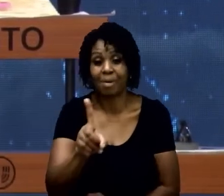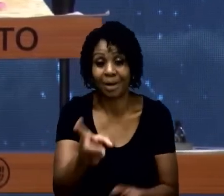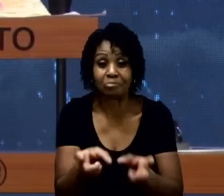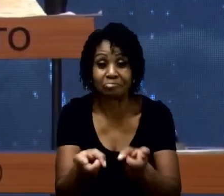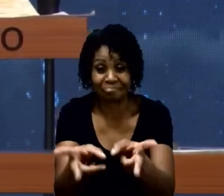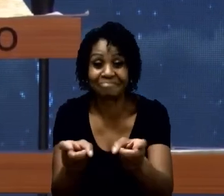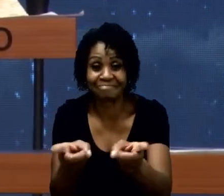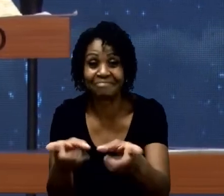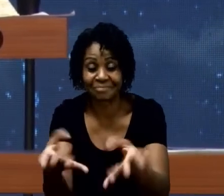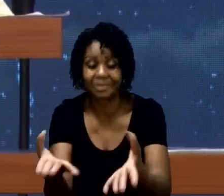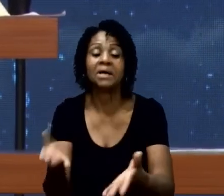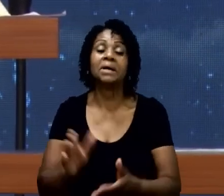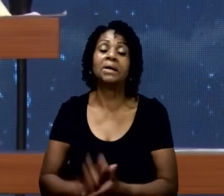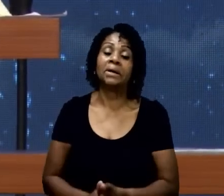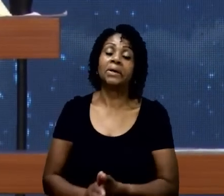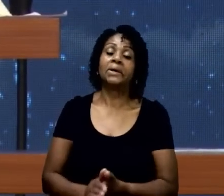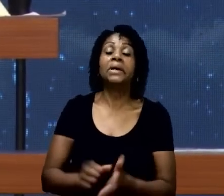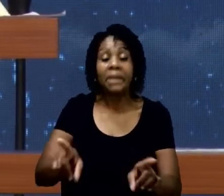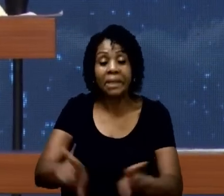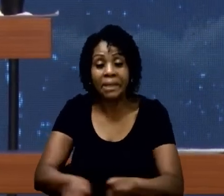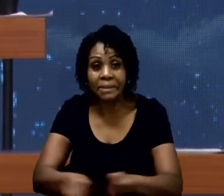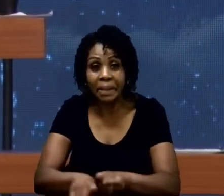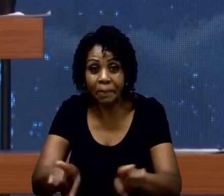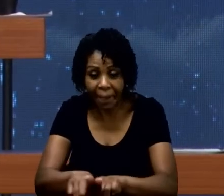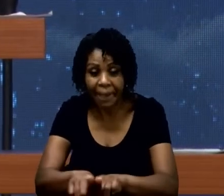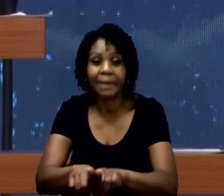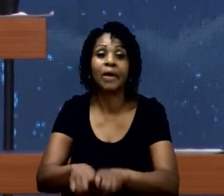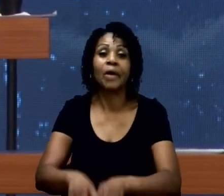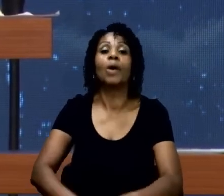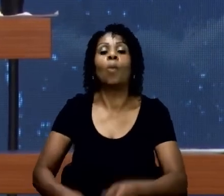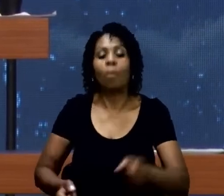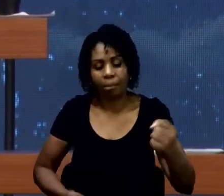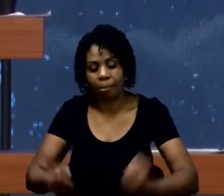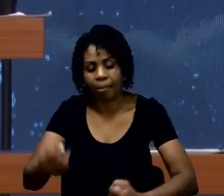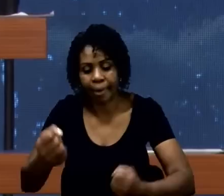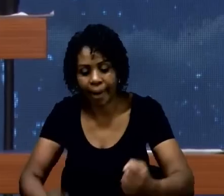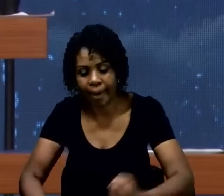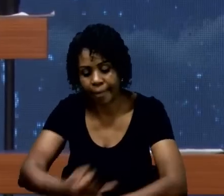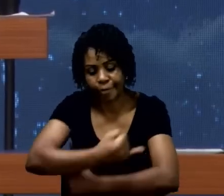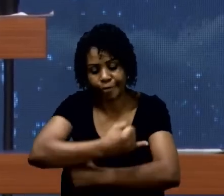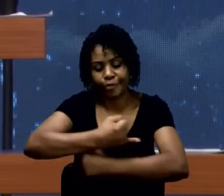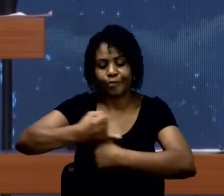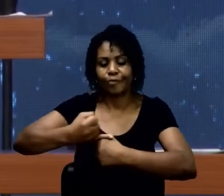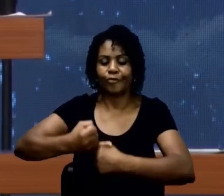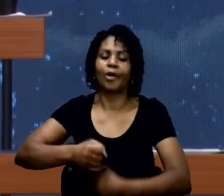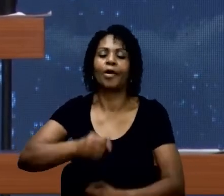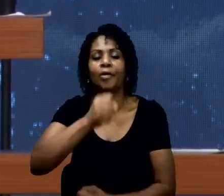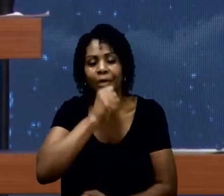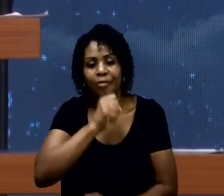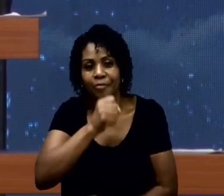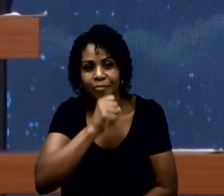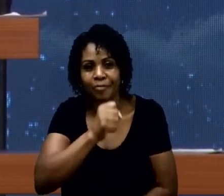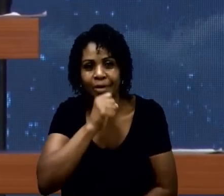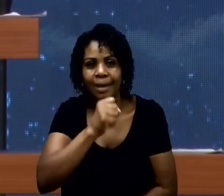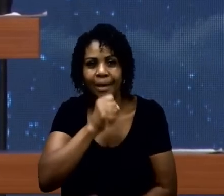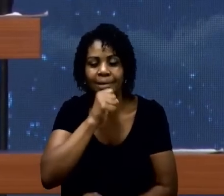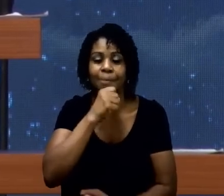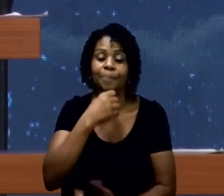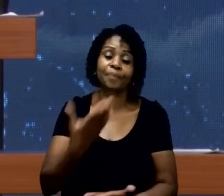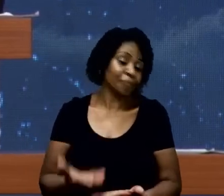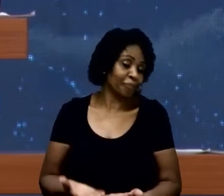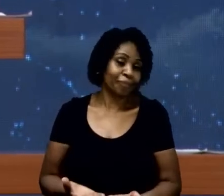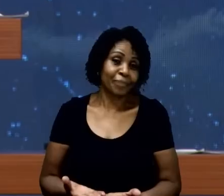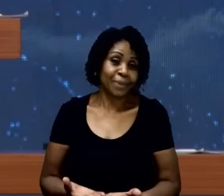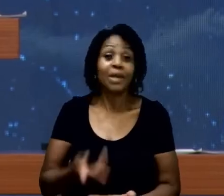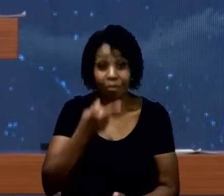E como se não bastasse o camarão, o ferro velho e o, e o, peraí, acabei de falar,